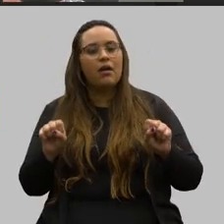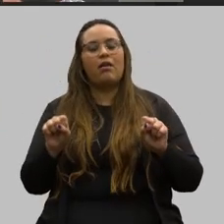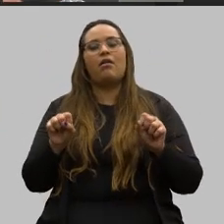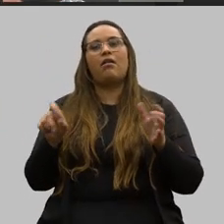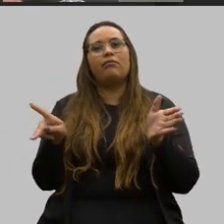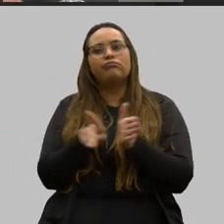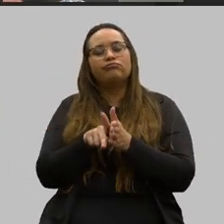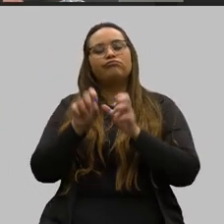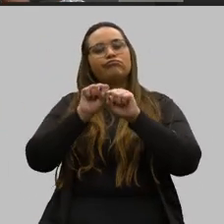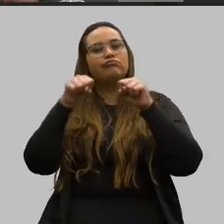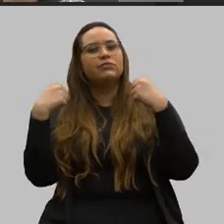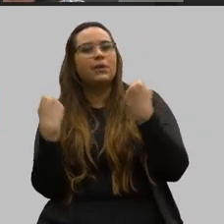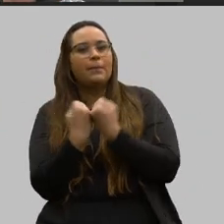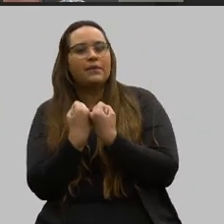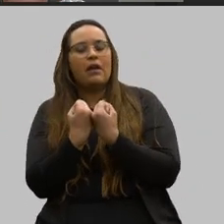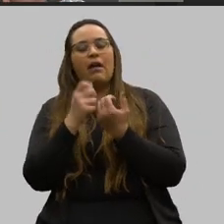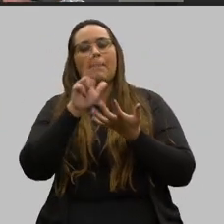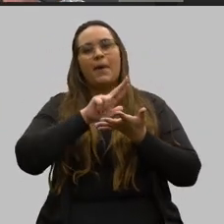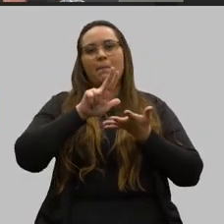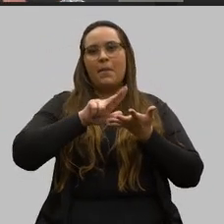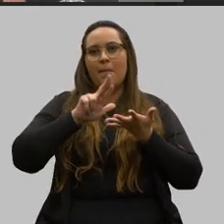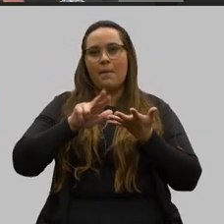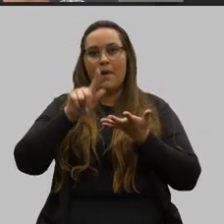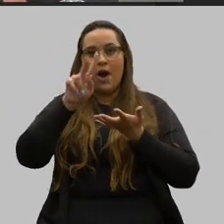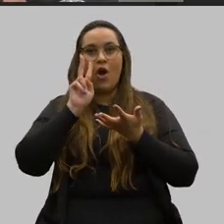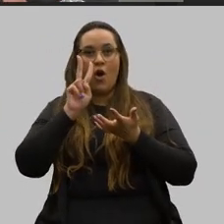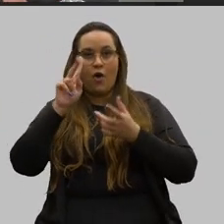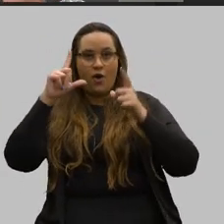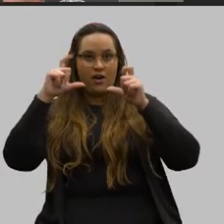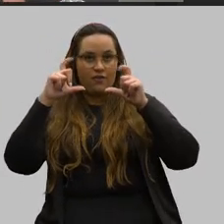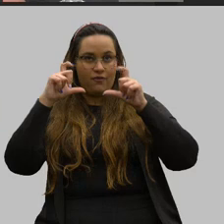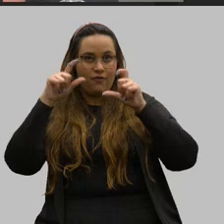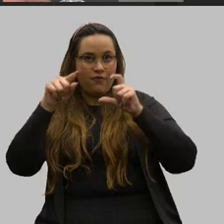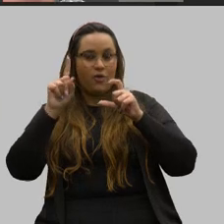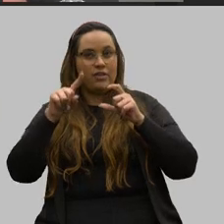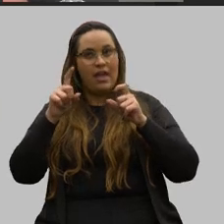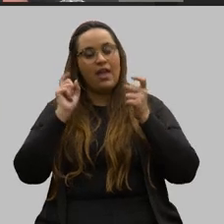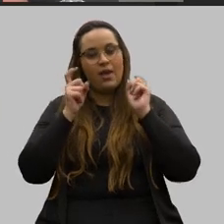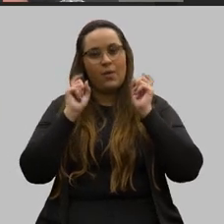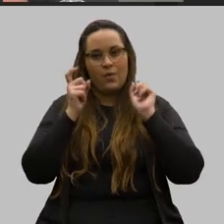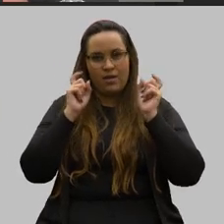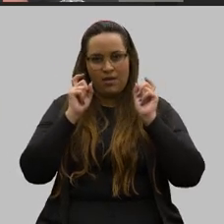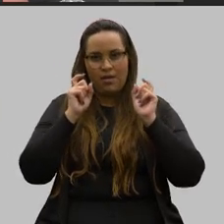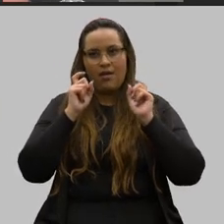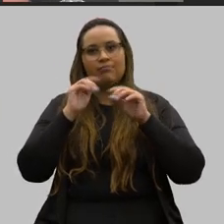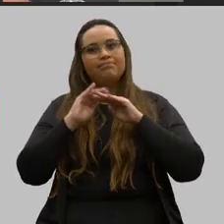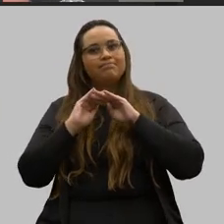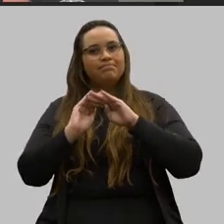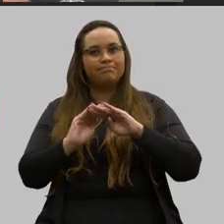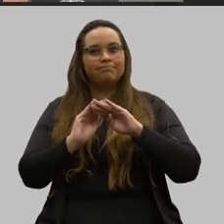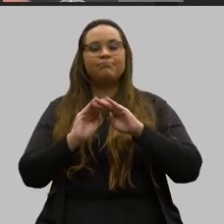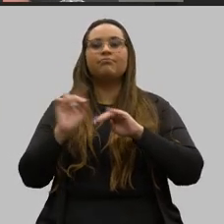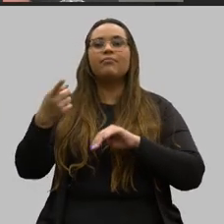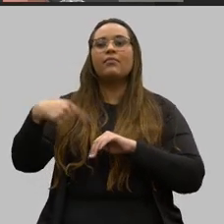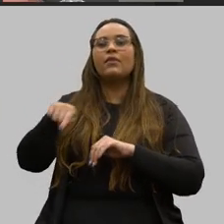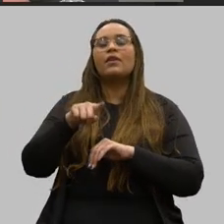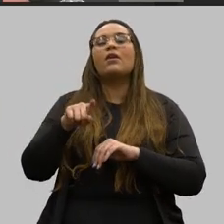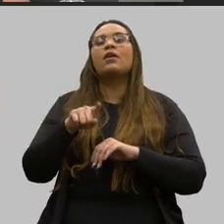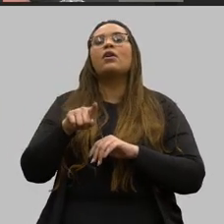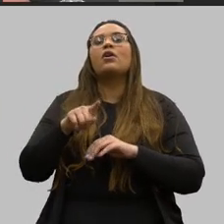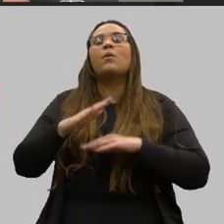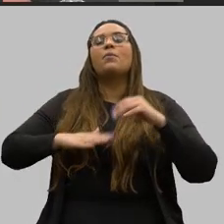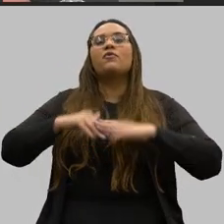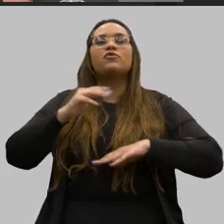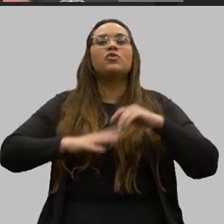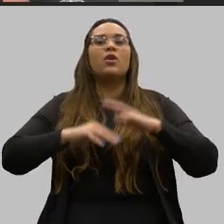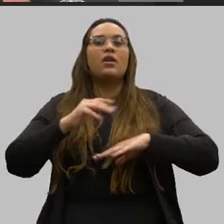e aí nós temos esse essa foto que tá sendo mostrada é exatamente essa reunião Que eu disse os profissionais da Saúde Mental do bombeiro com